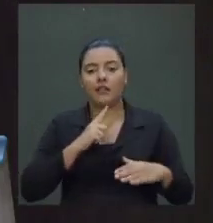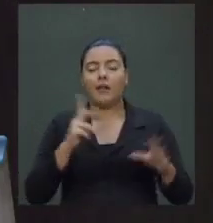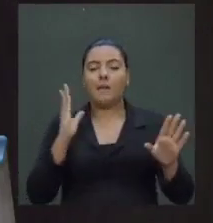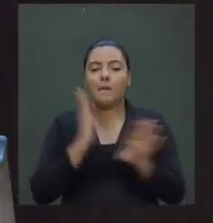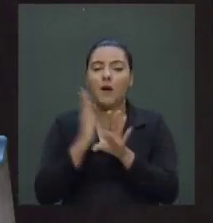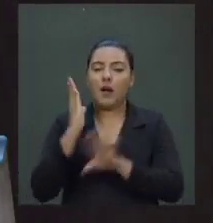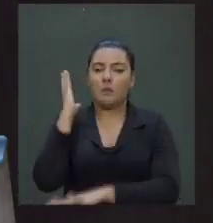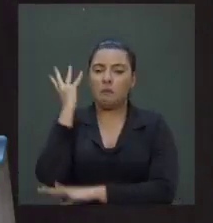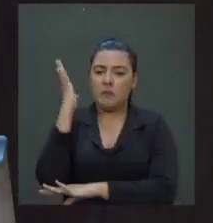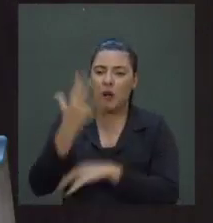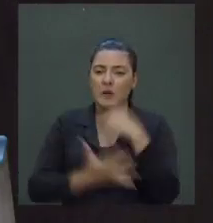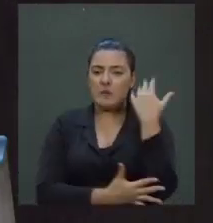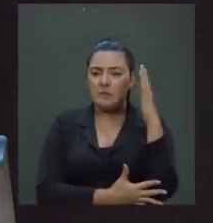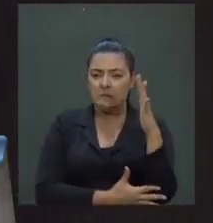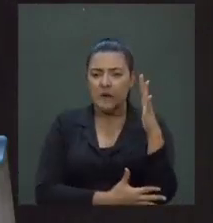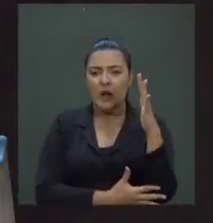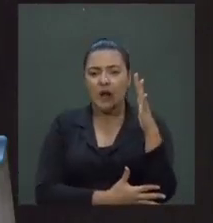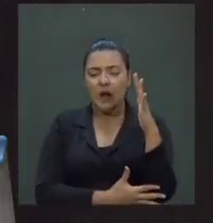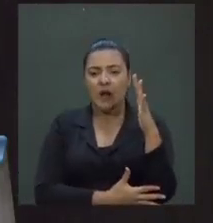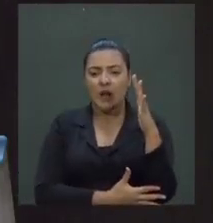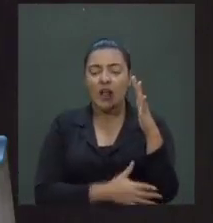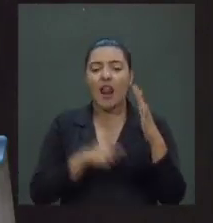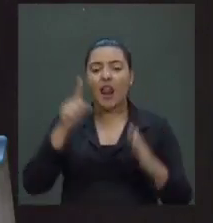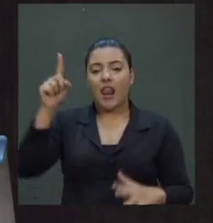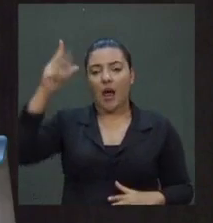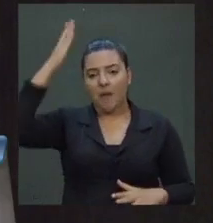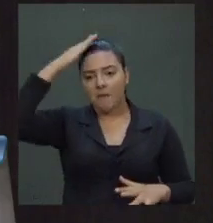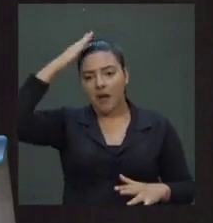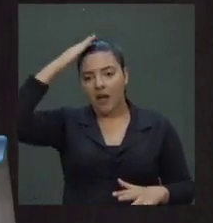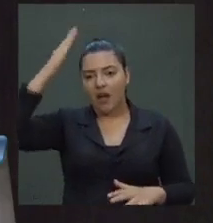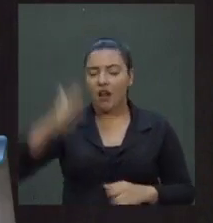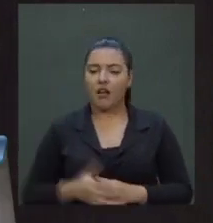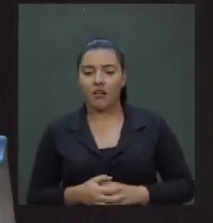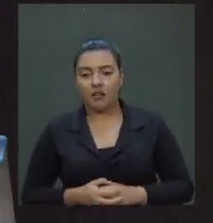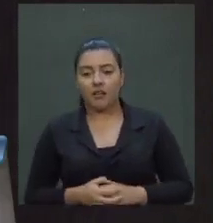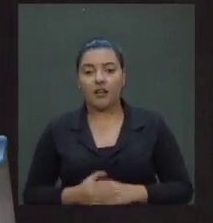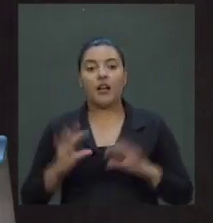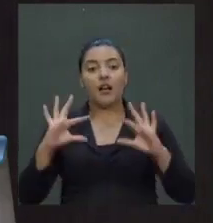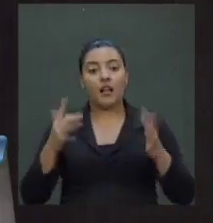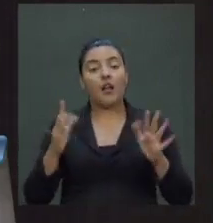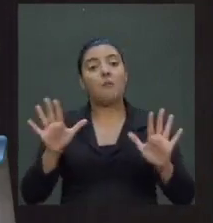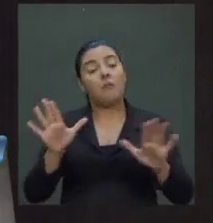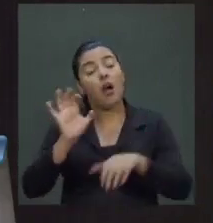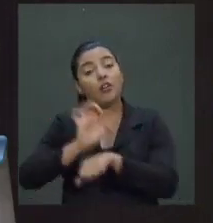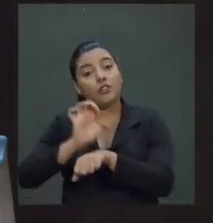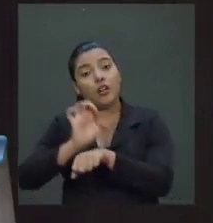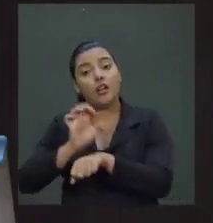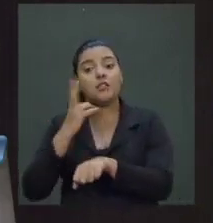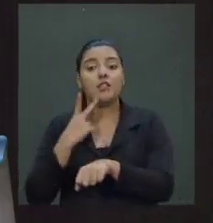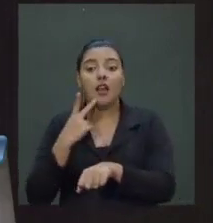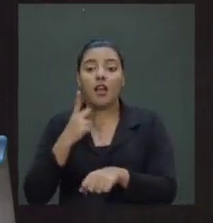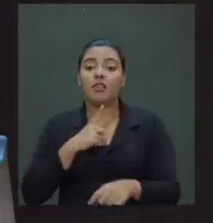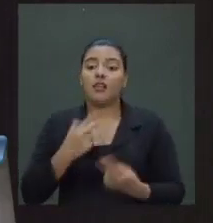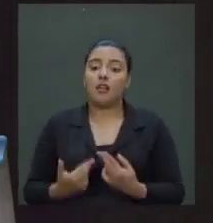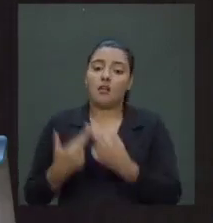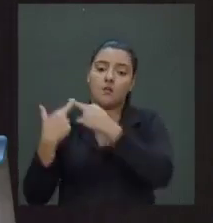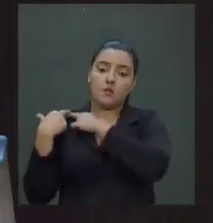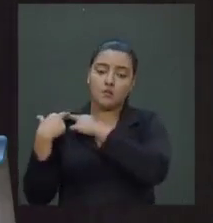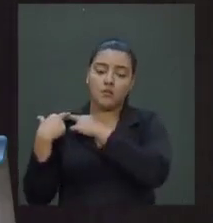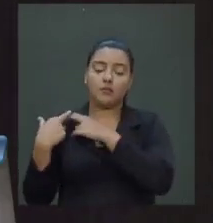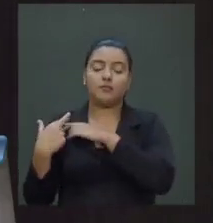desmatamento. Em sendo verdade, isso não isenta o Estado do Ceará da